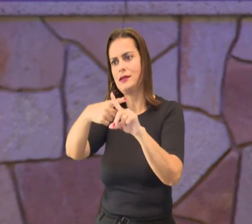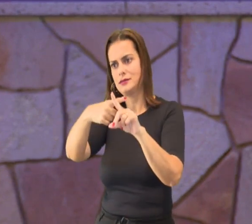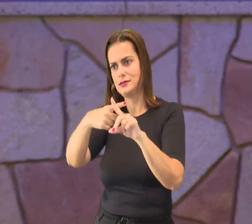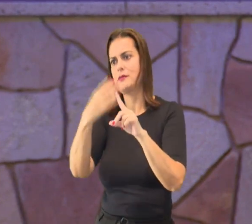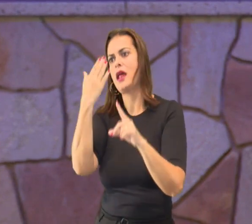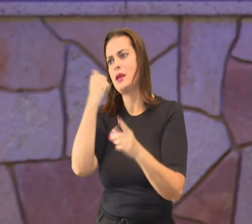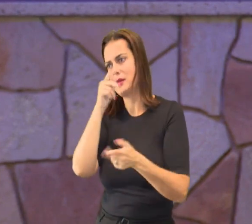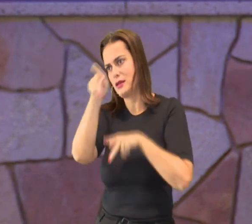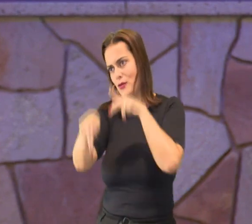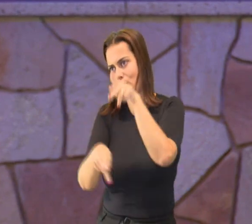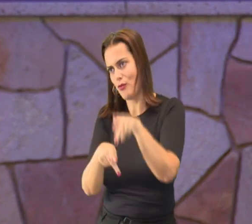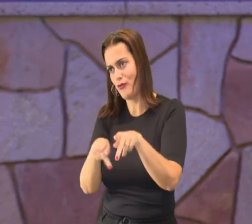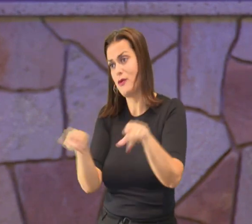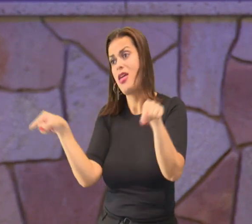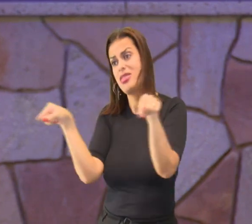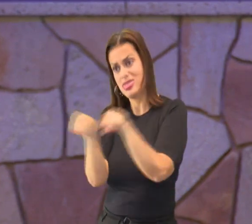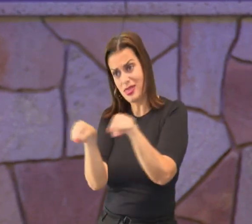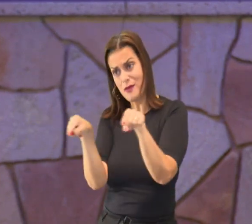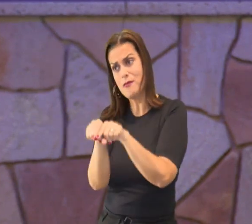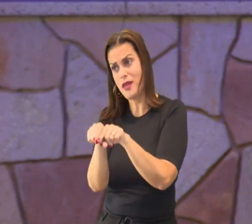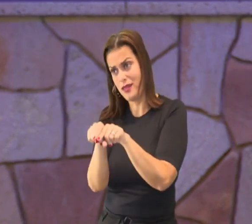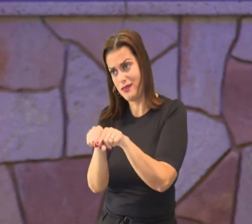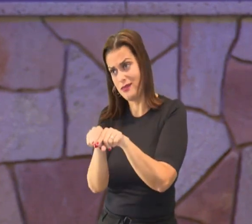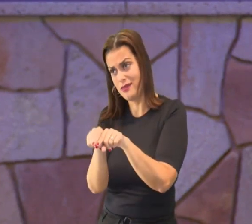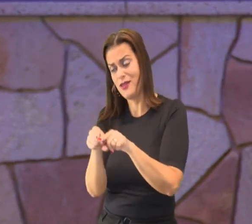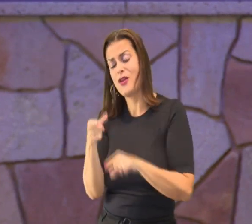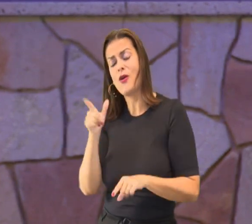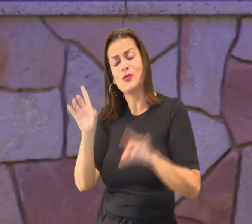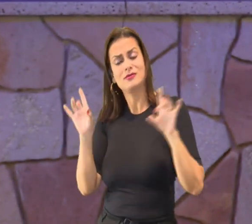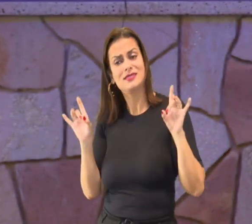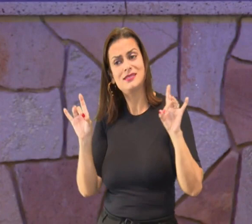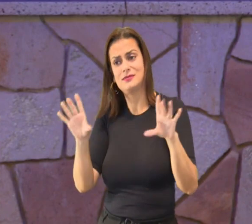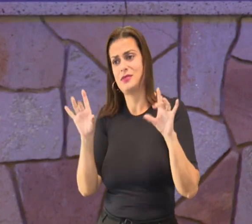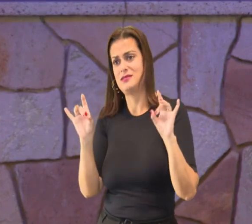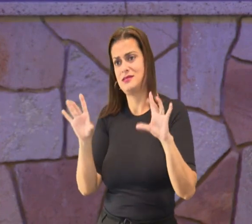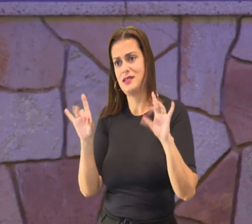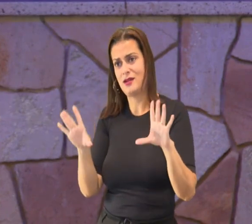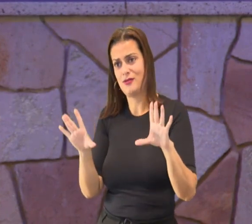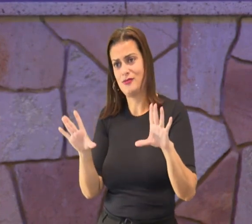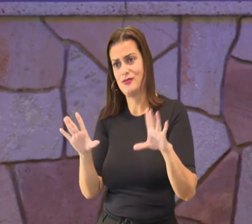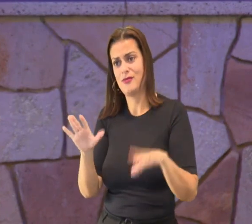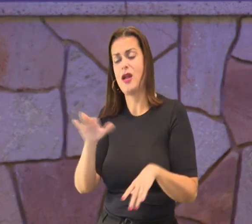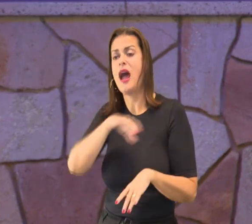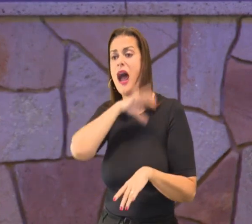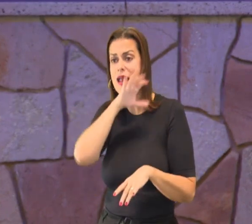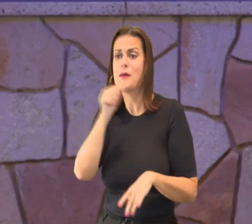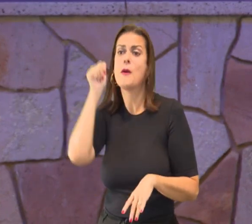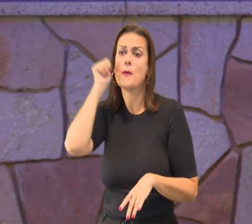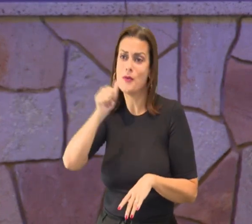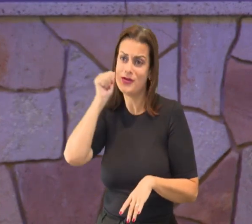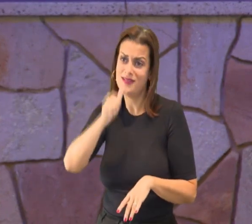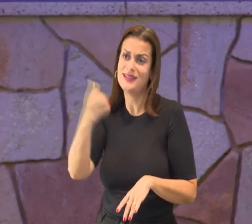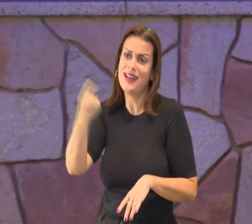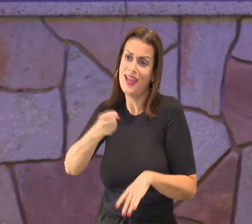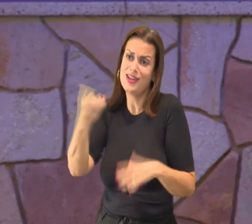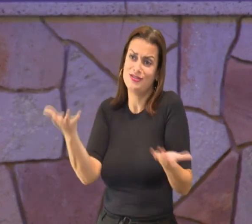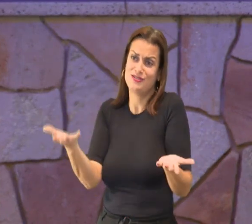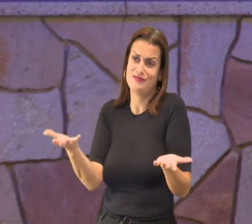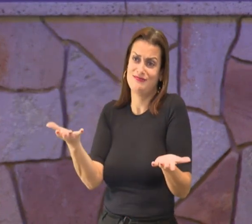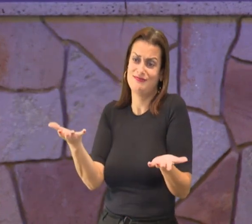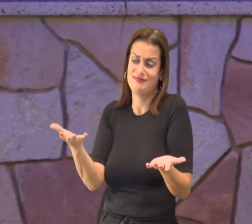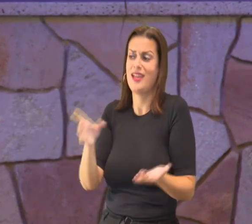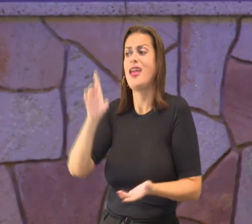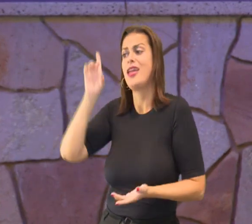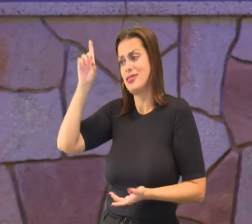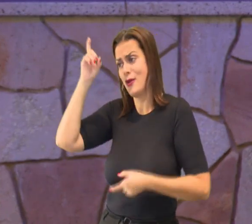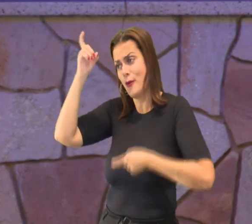subsistência, mas também por um grande outro e precioso motivo. A fêmea, ela dava leite. E Deus